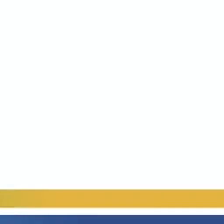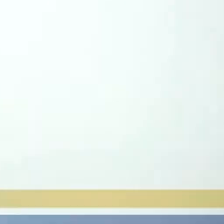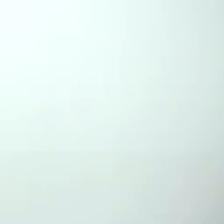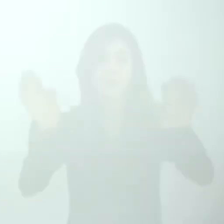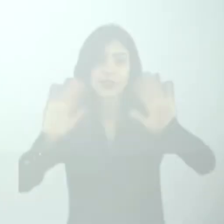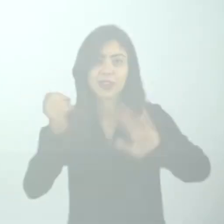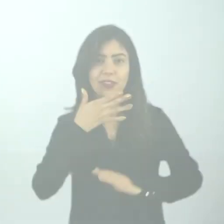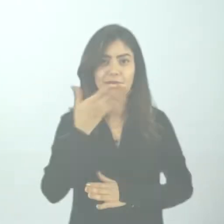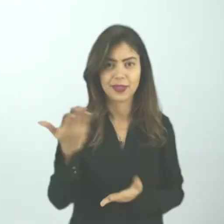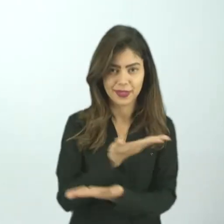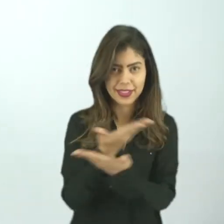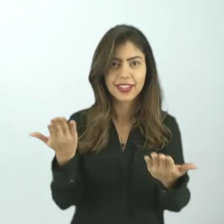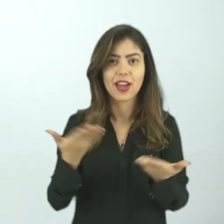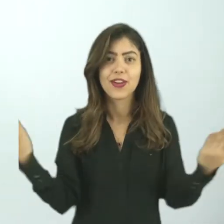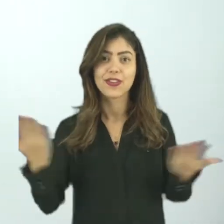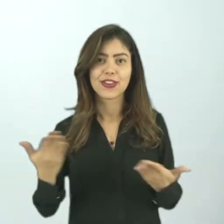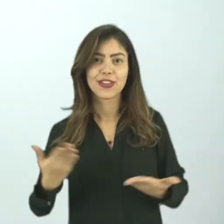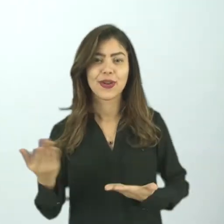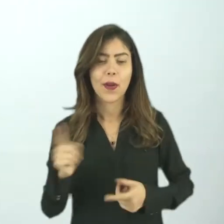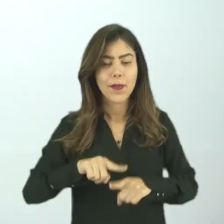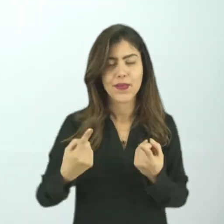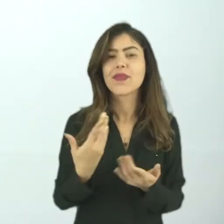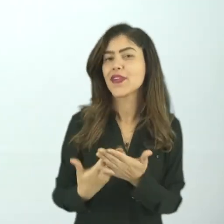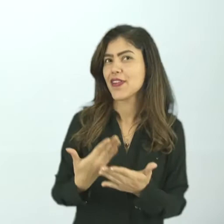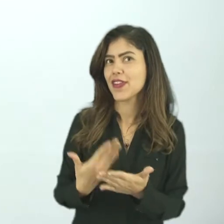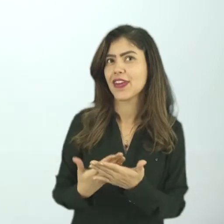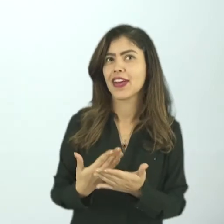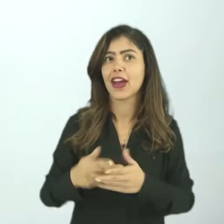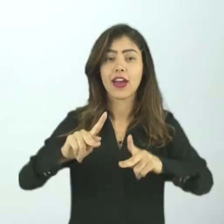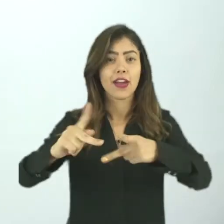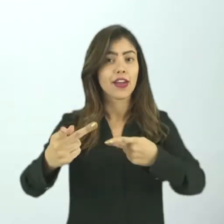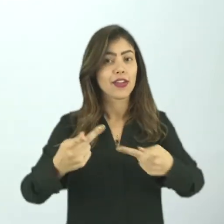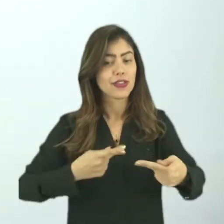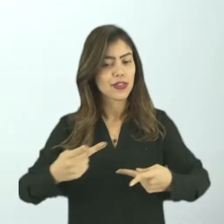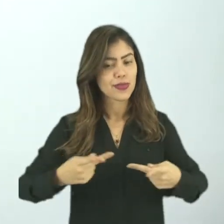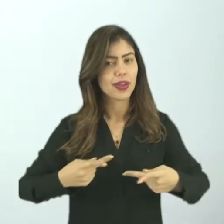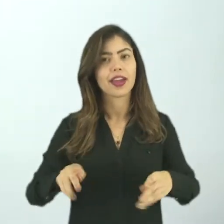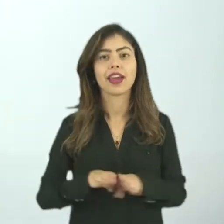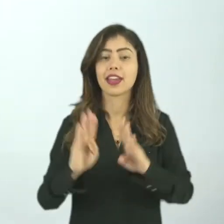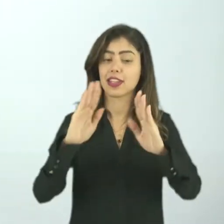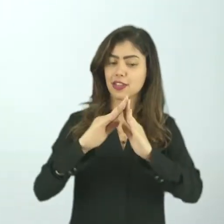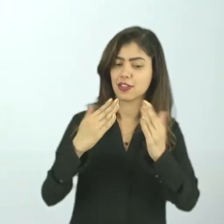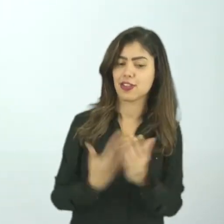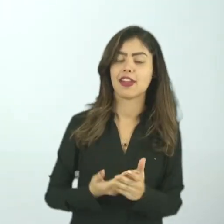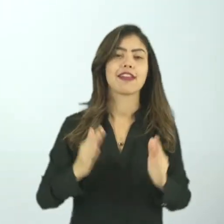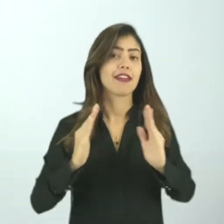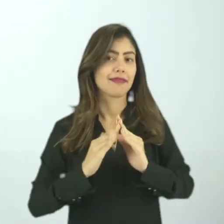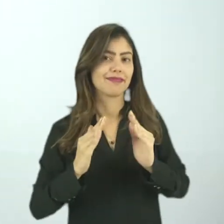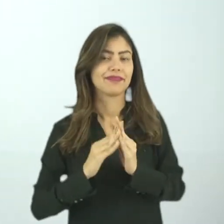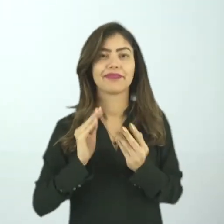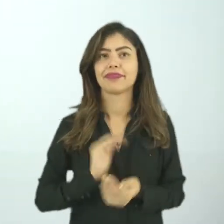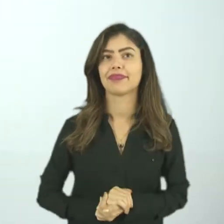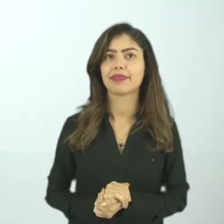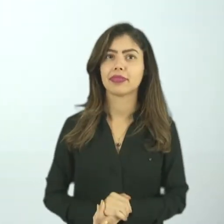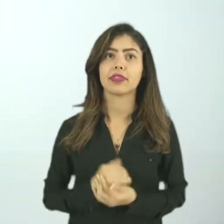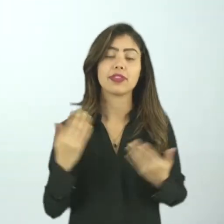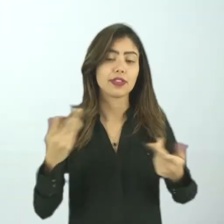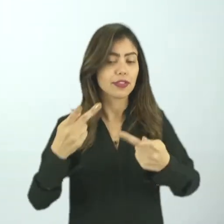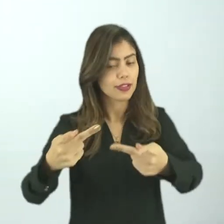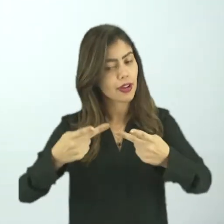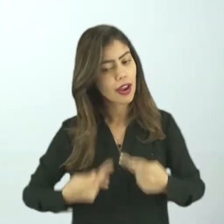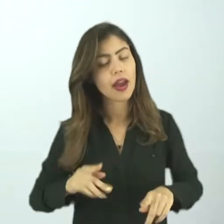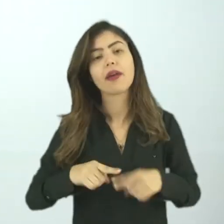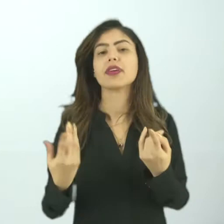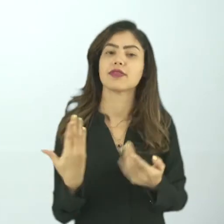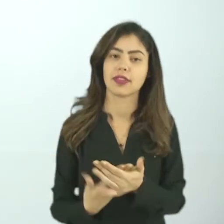olá tudo bem com você hoje vamos para mais uma aula do projeto escola casa escola em casa hoje convida para mais uma